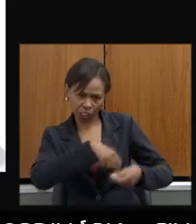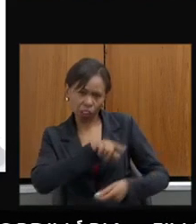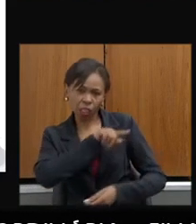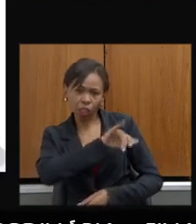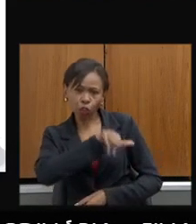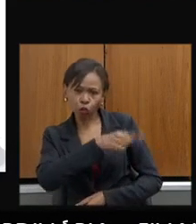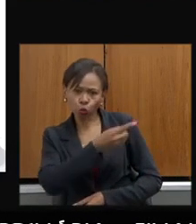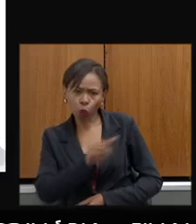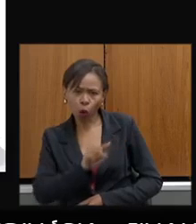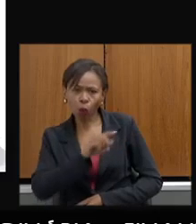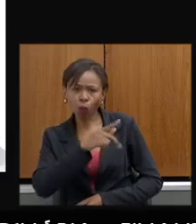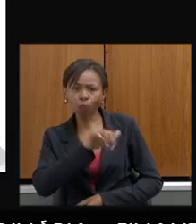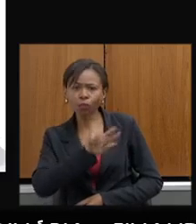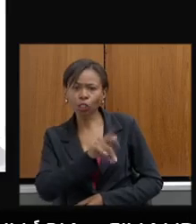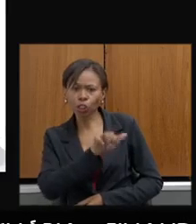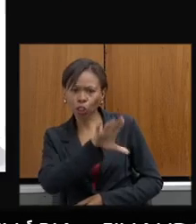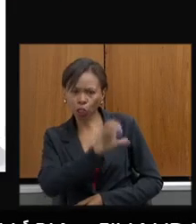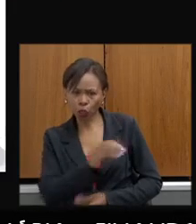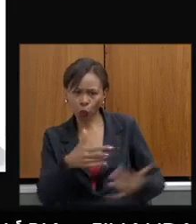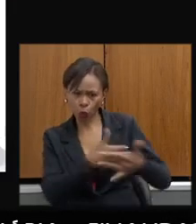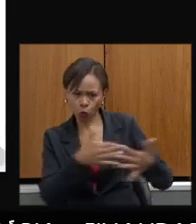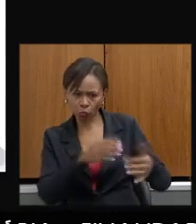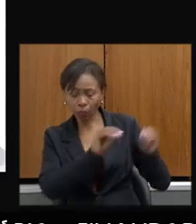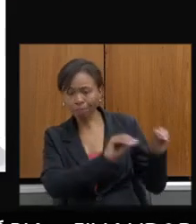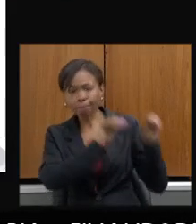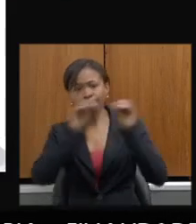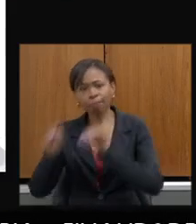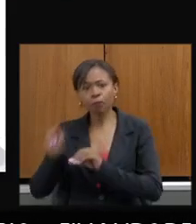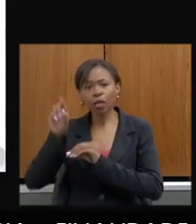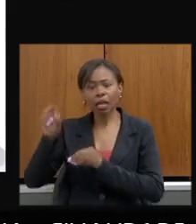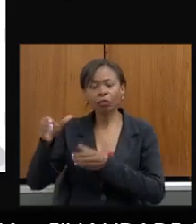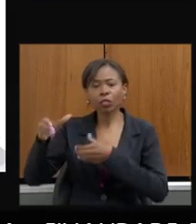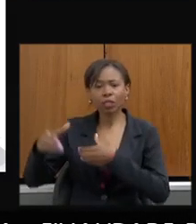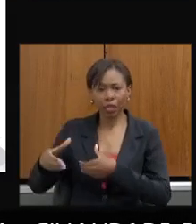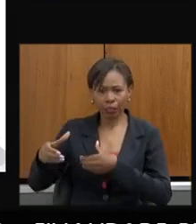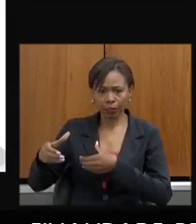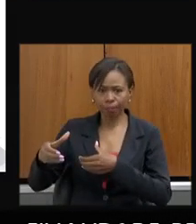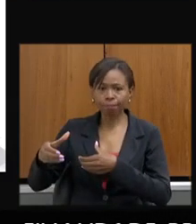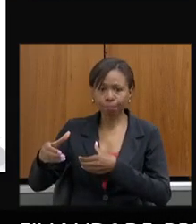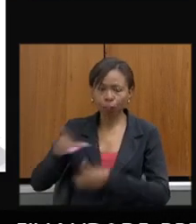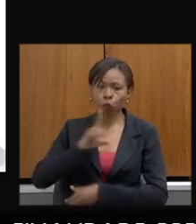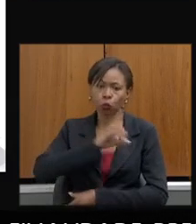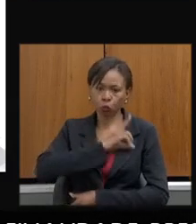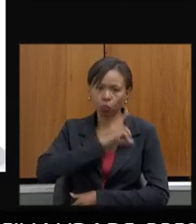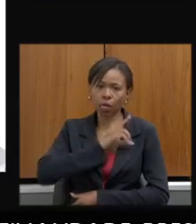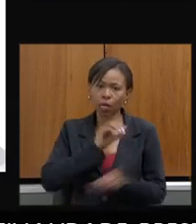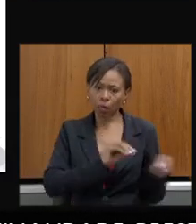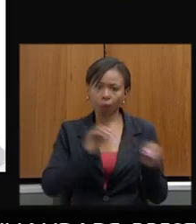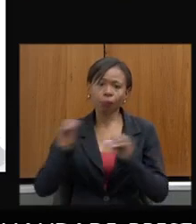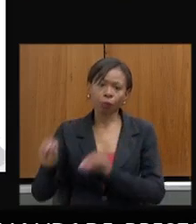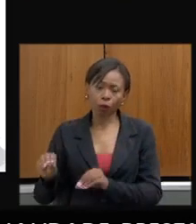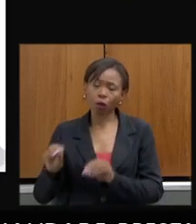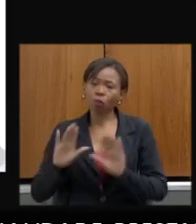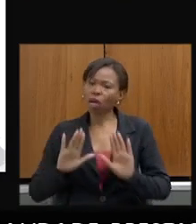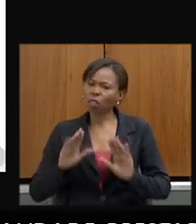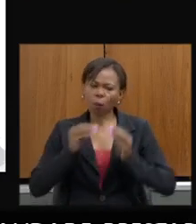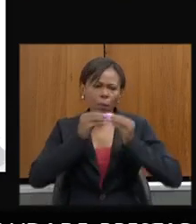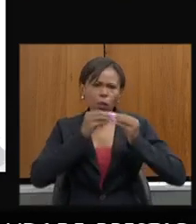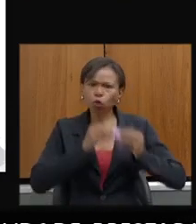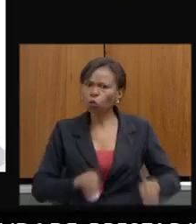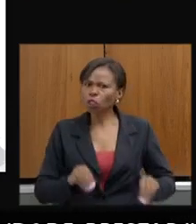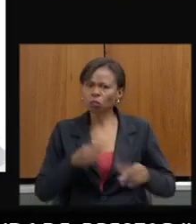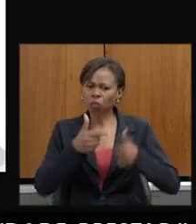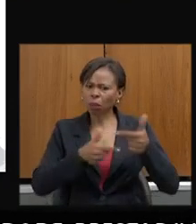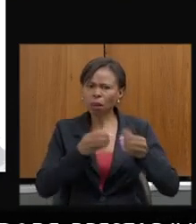da João Pinheiro para a cidade administrativa sem prejuízo para a entrega dos trabalhos